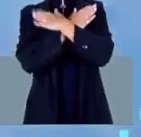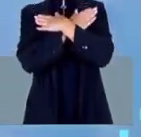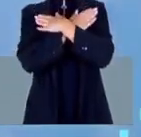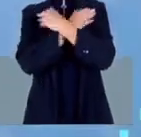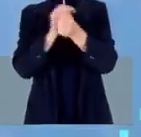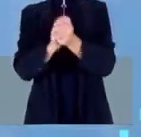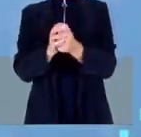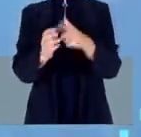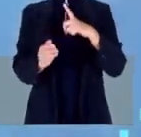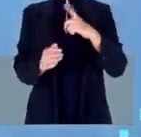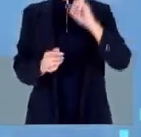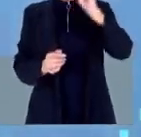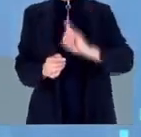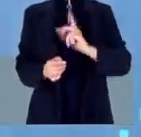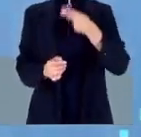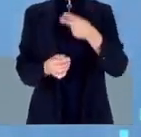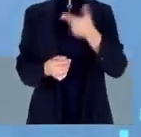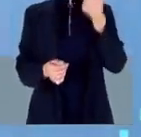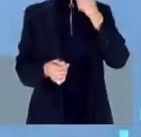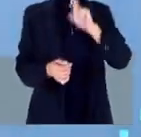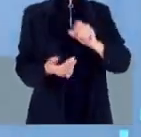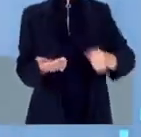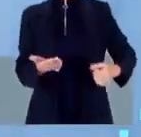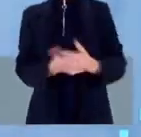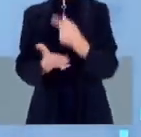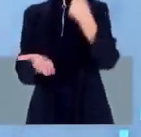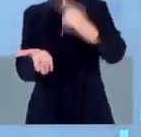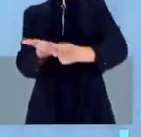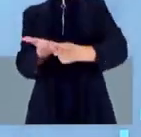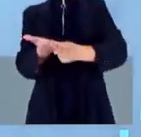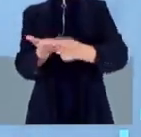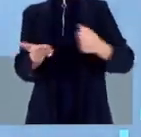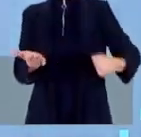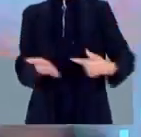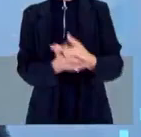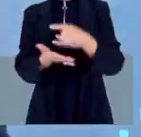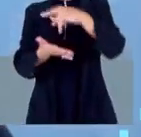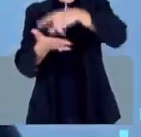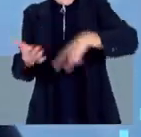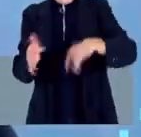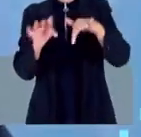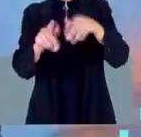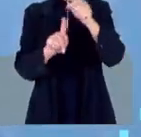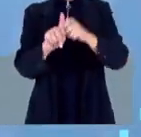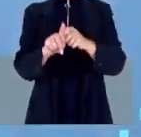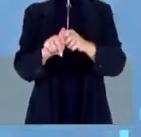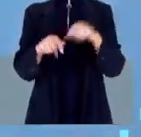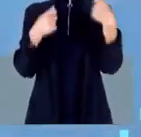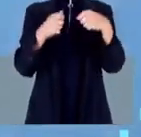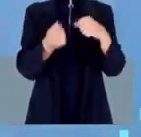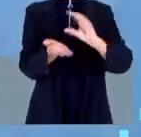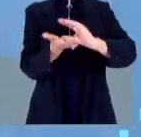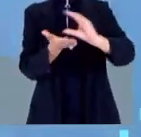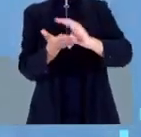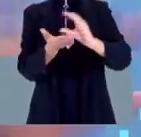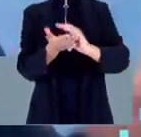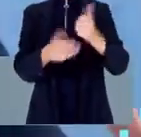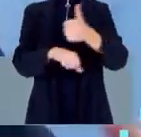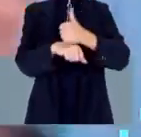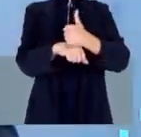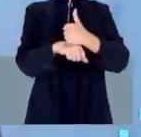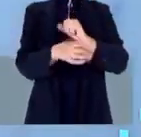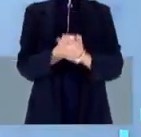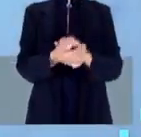a dignidade dizer eu vou conseguir honrar os meus compromissos pagar conta no final do mês nós temos que investir nesse profissional